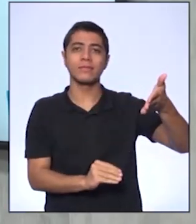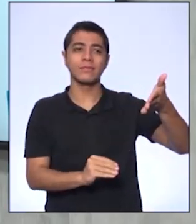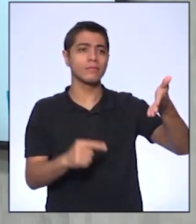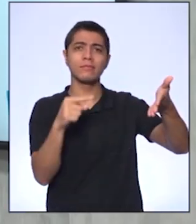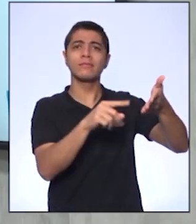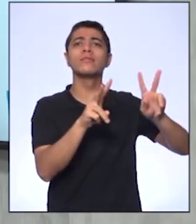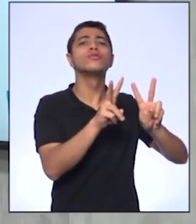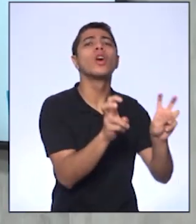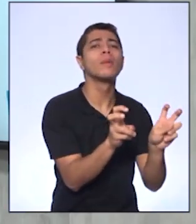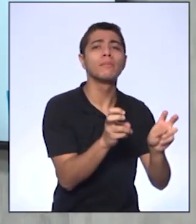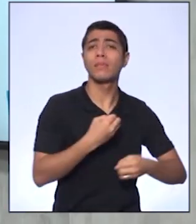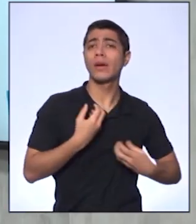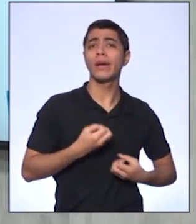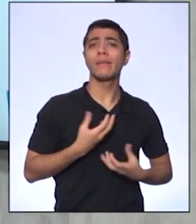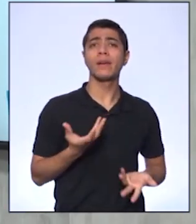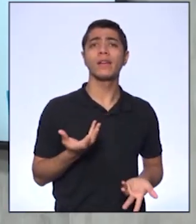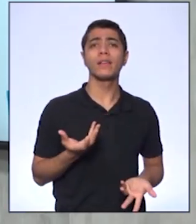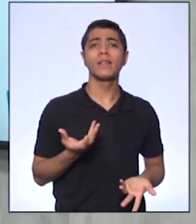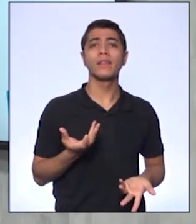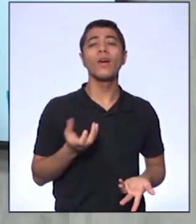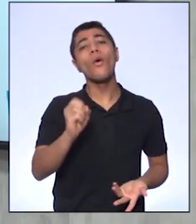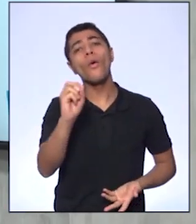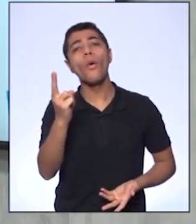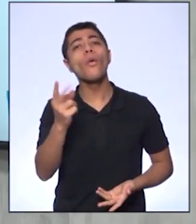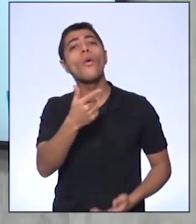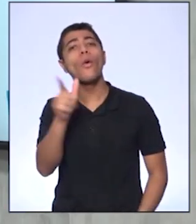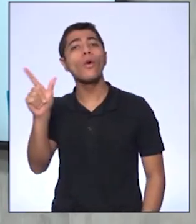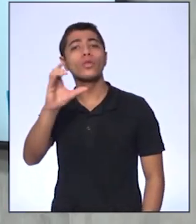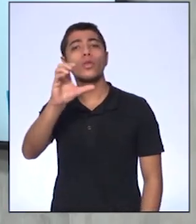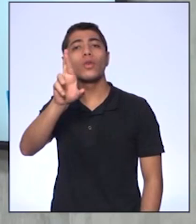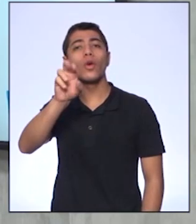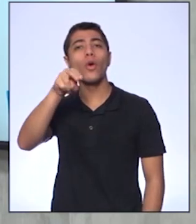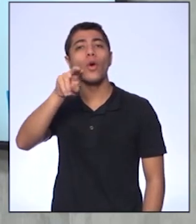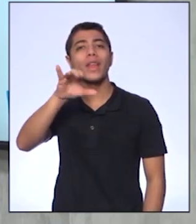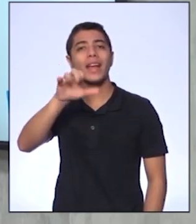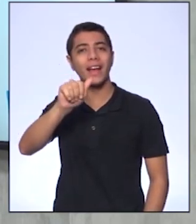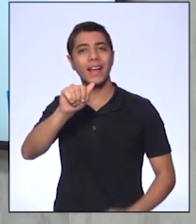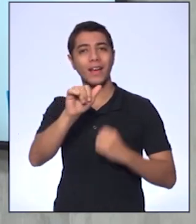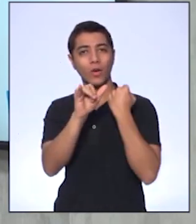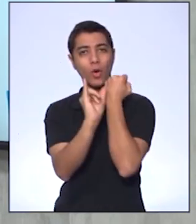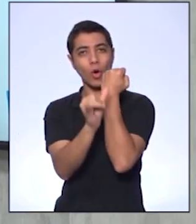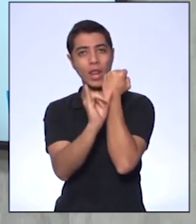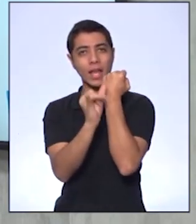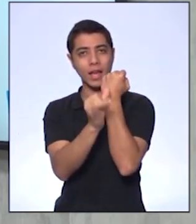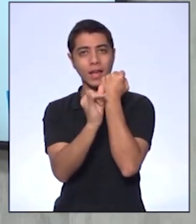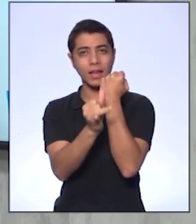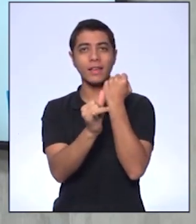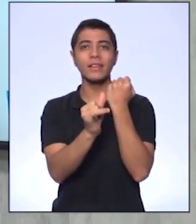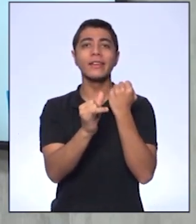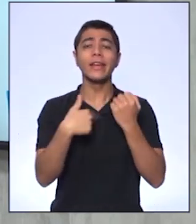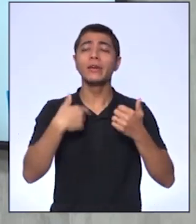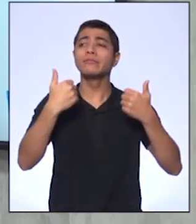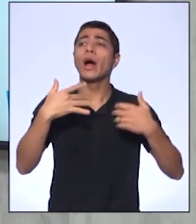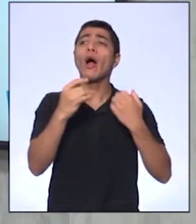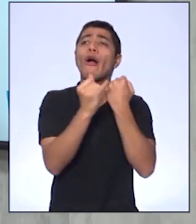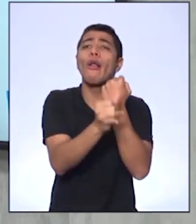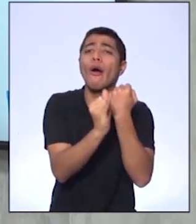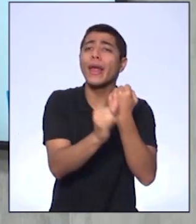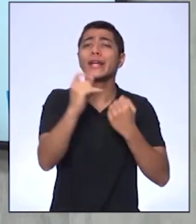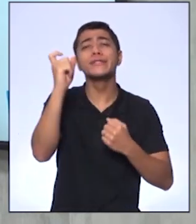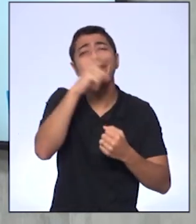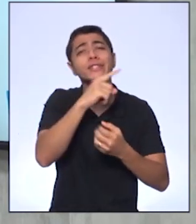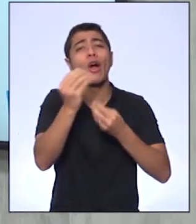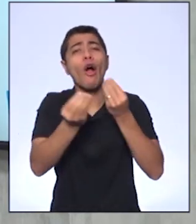Isso é metalinguagem. Minha gente, falar de metalinguagem é falar de uma sequência de textos, de poetas,